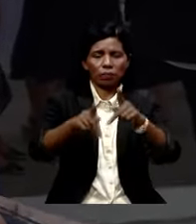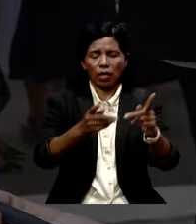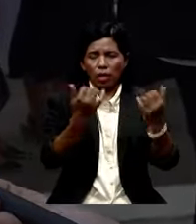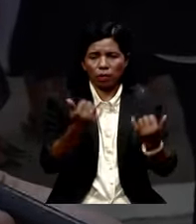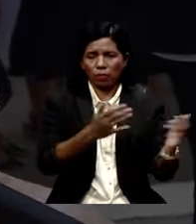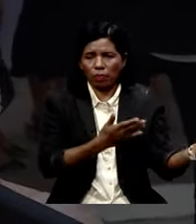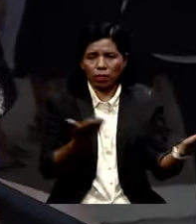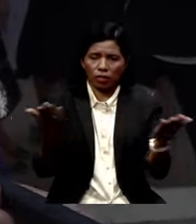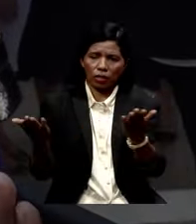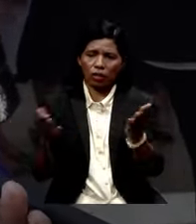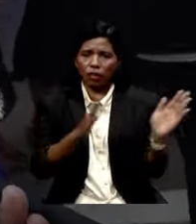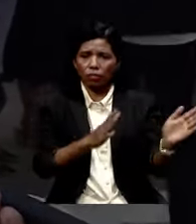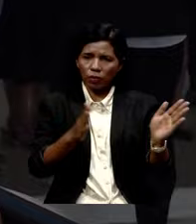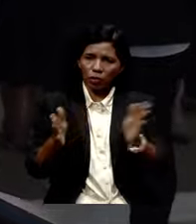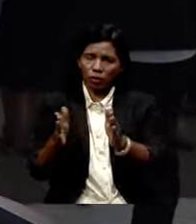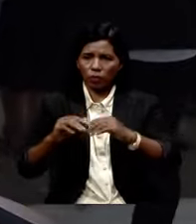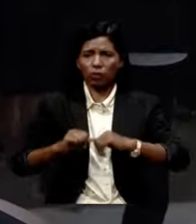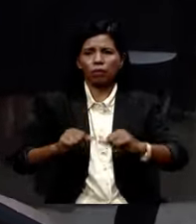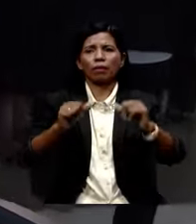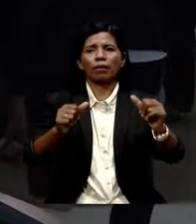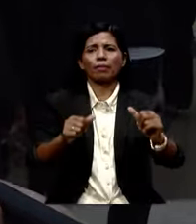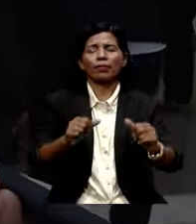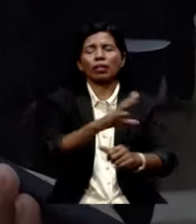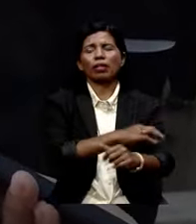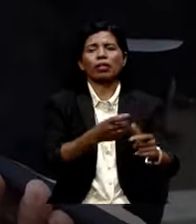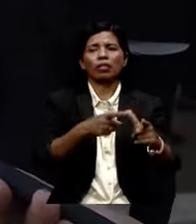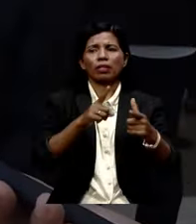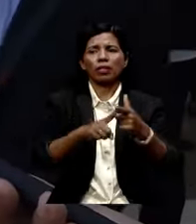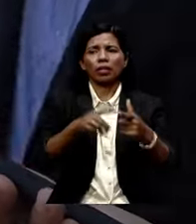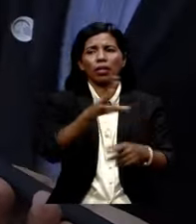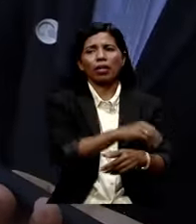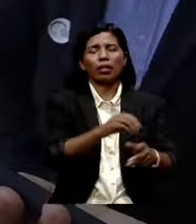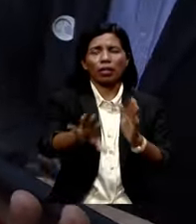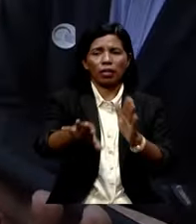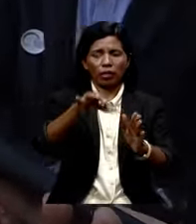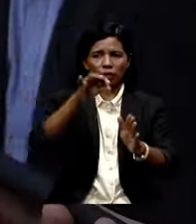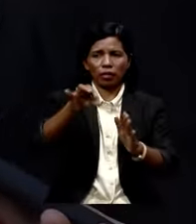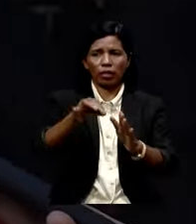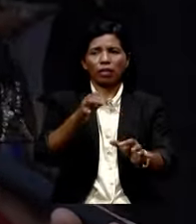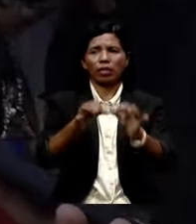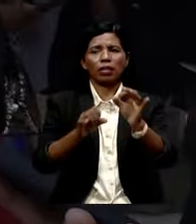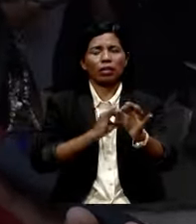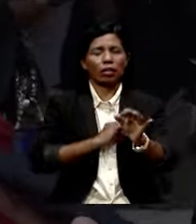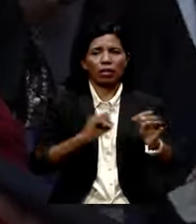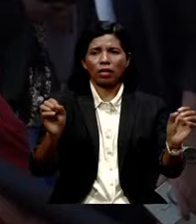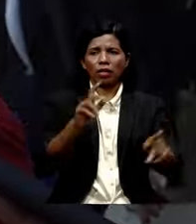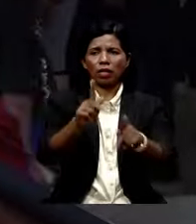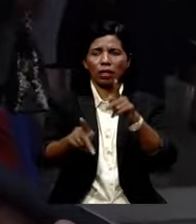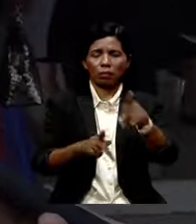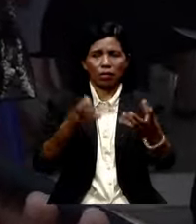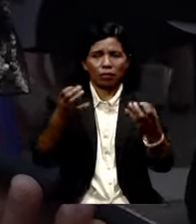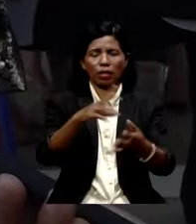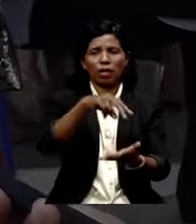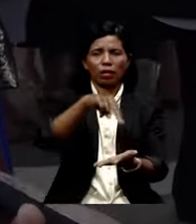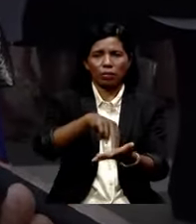lá, ela tem que ir na prisão toda, toda. E é o chocado que lá todo é Manavaluquida, Amri,